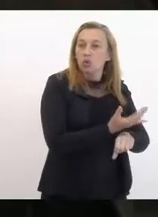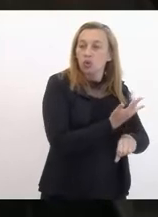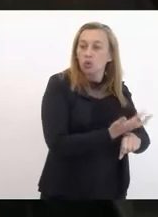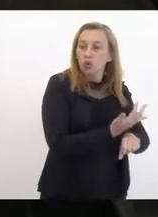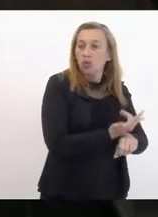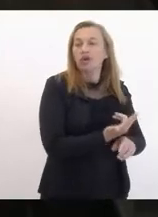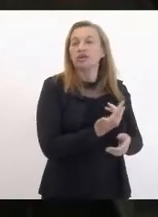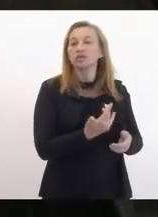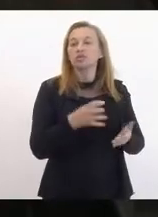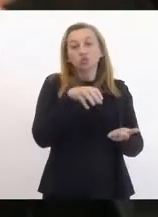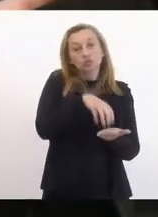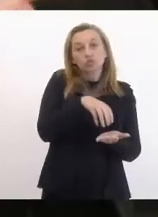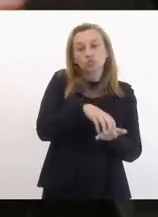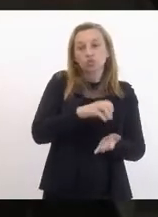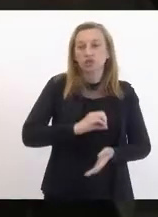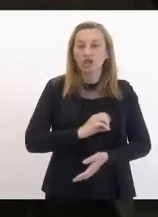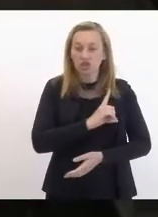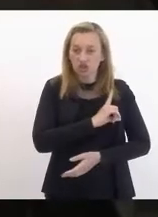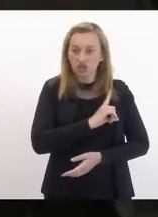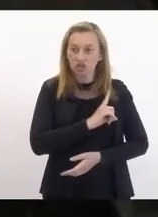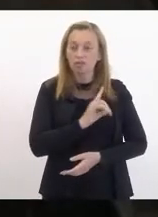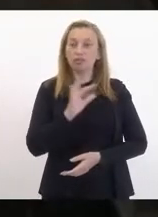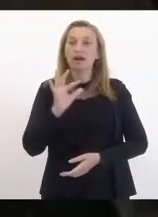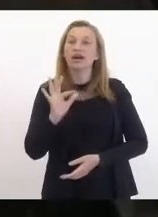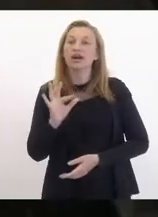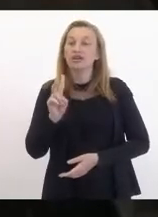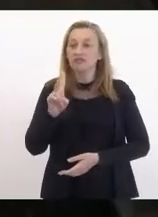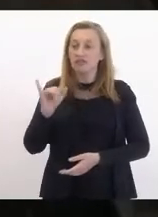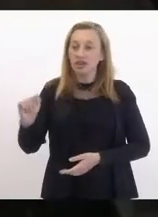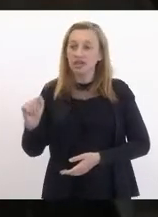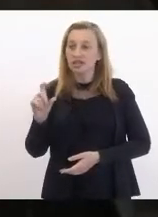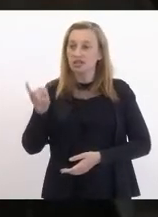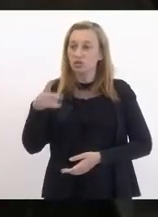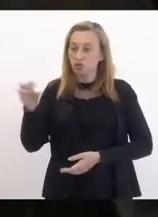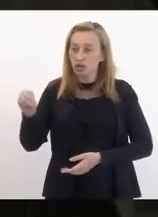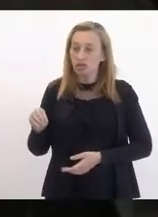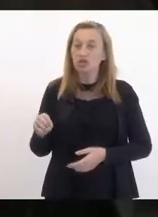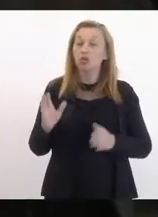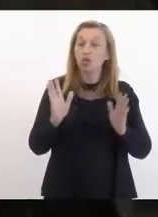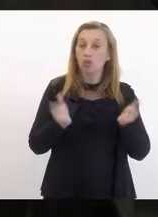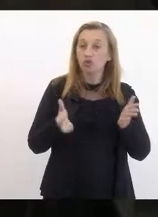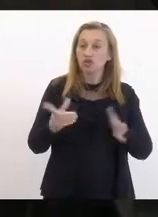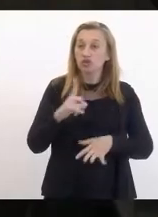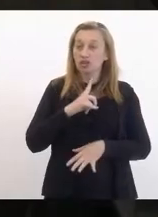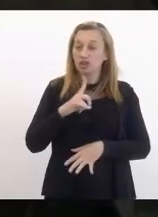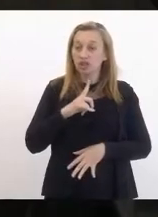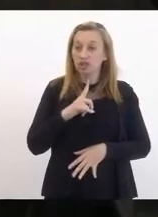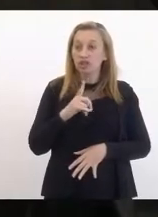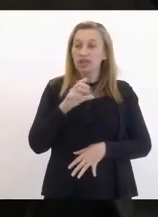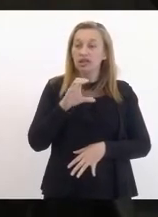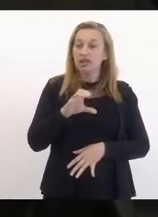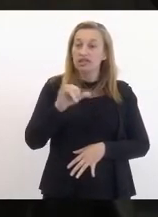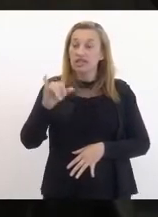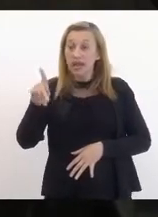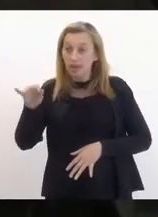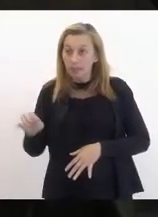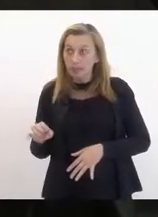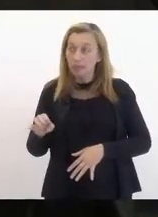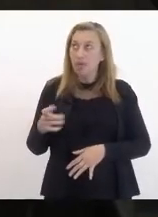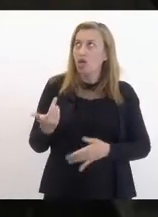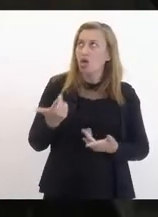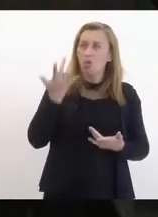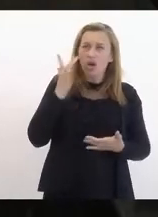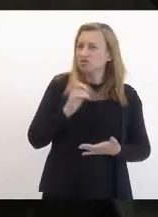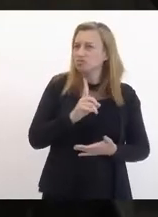Caxias, sem nenhum demérito para a Vila São Luís, onde hoje ela funciona nas dependências de um CIEP. Acho que, inclusive, não é